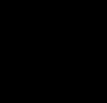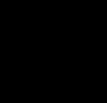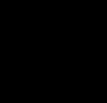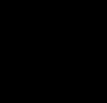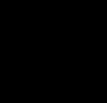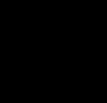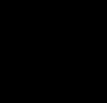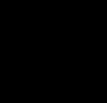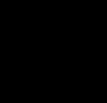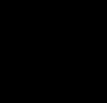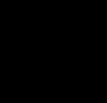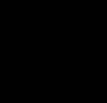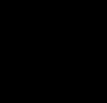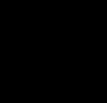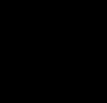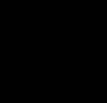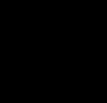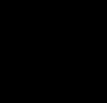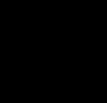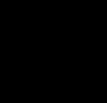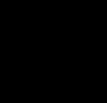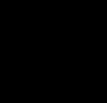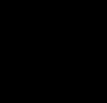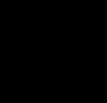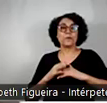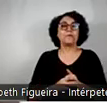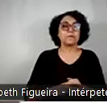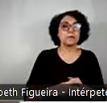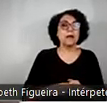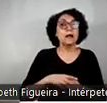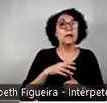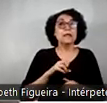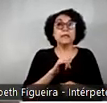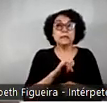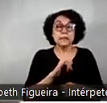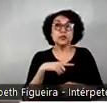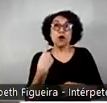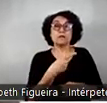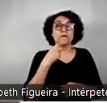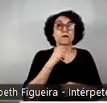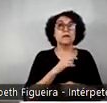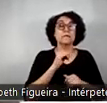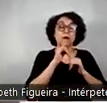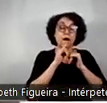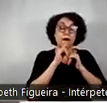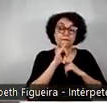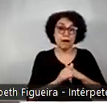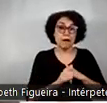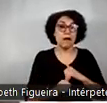tão diversos. Então, quando a gente vai falar de migração, a gente está sempre falando de encontros e